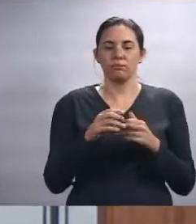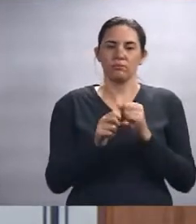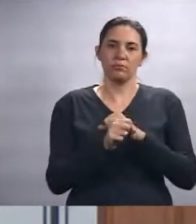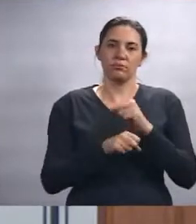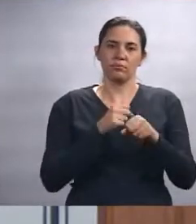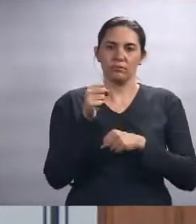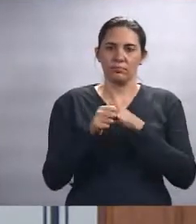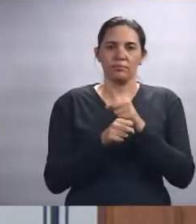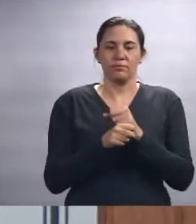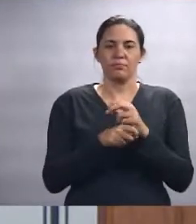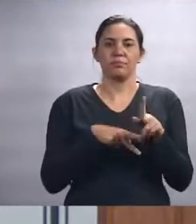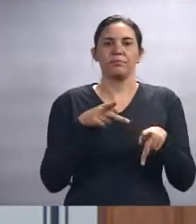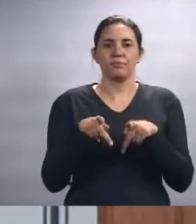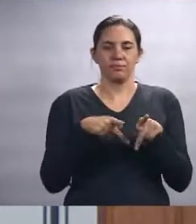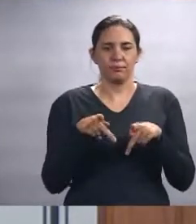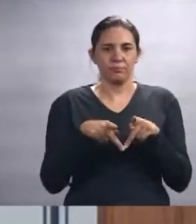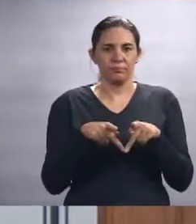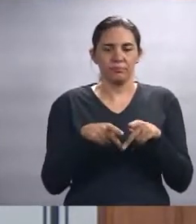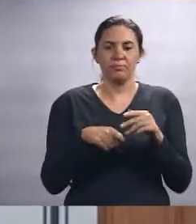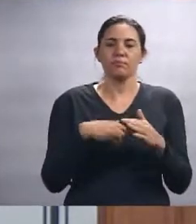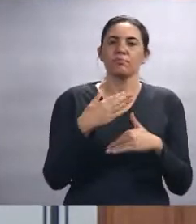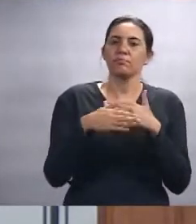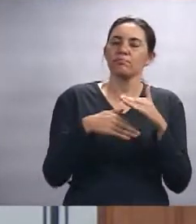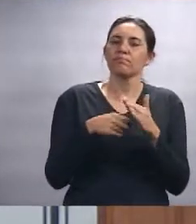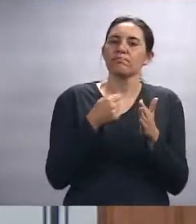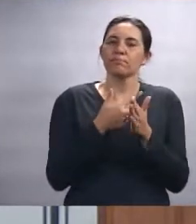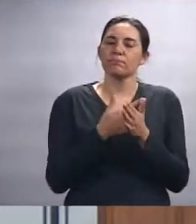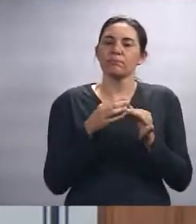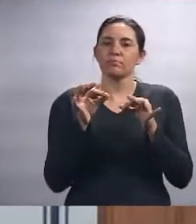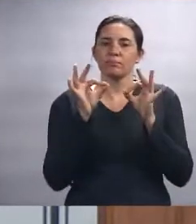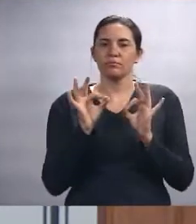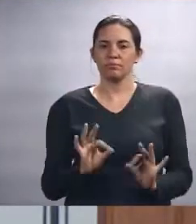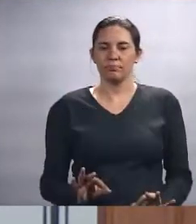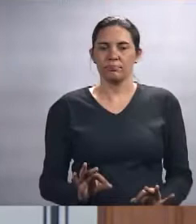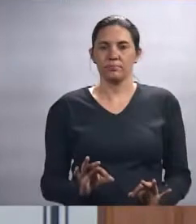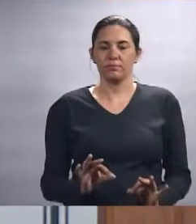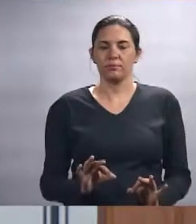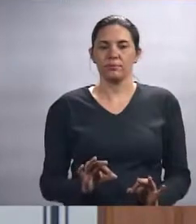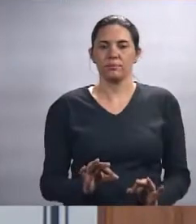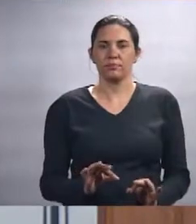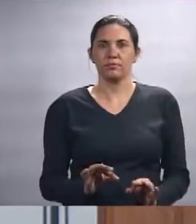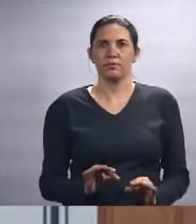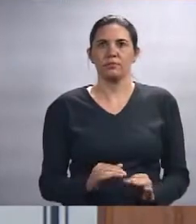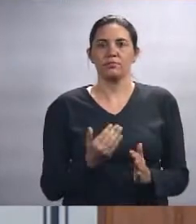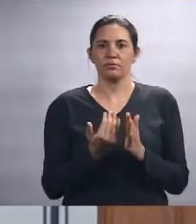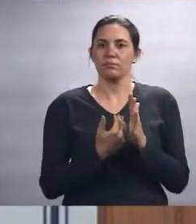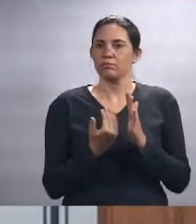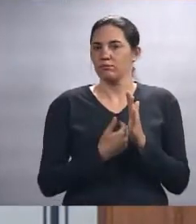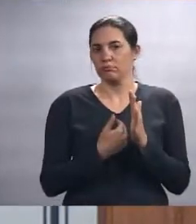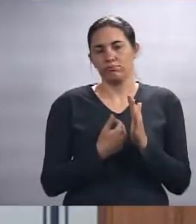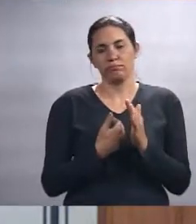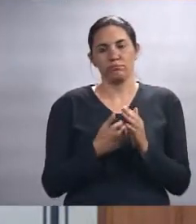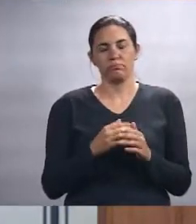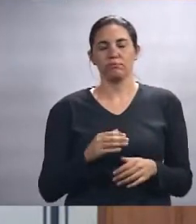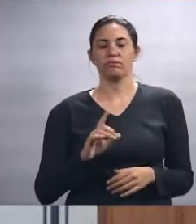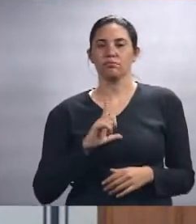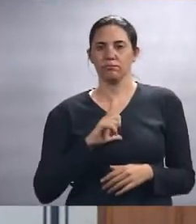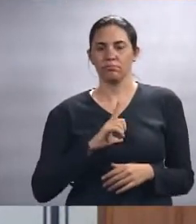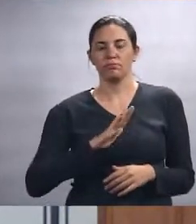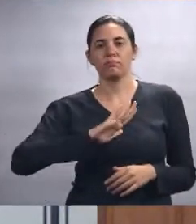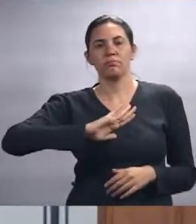pessoas que desempenham ações que trazem Só para concluir, presidente, desempenham ações que